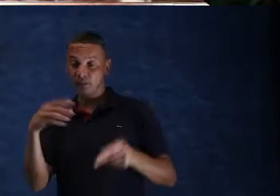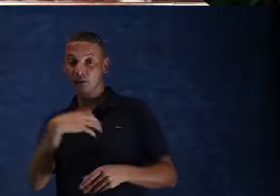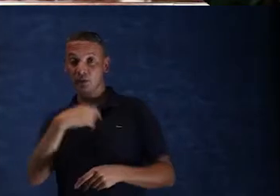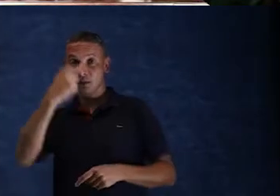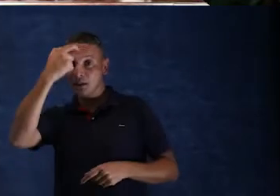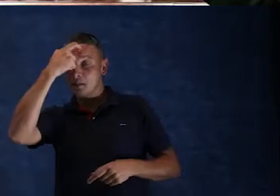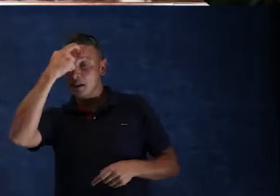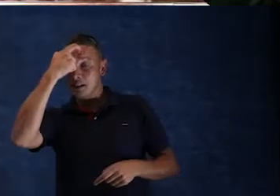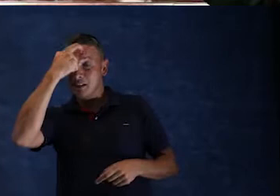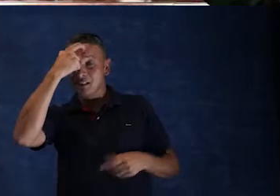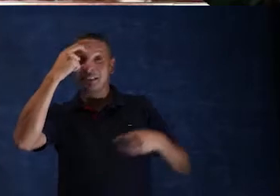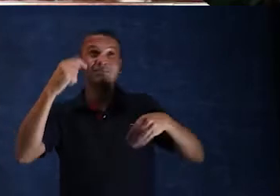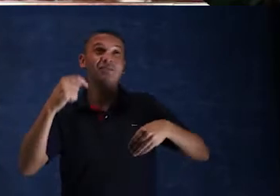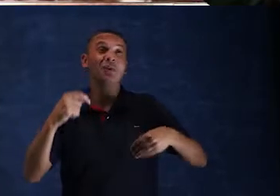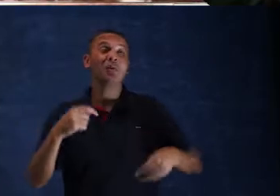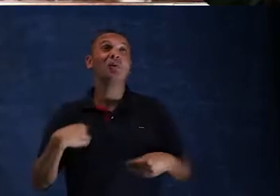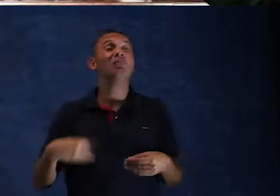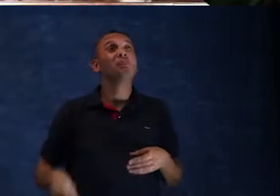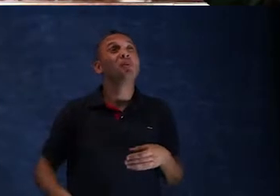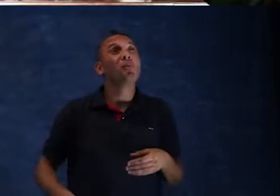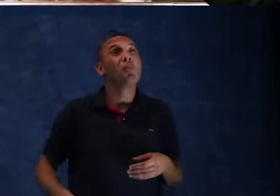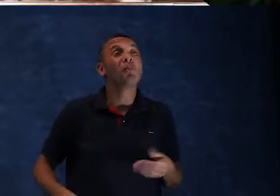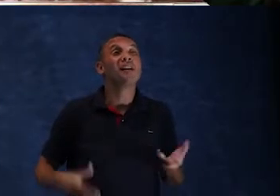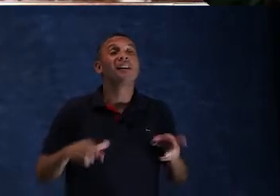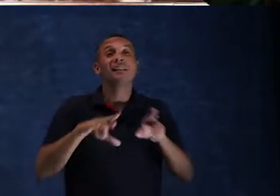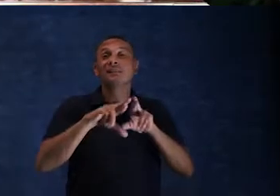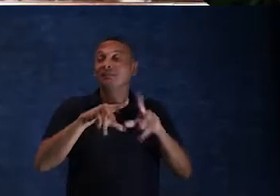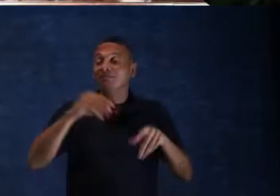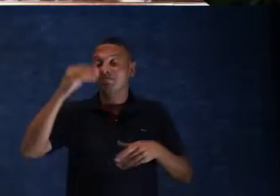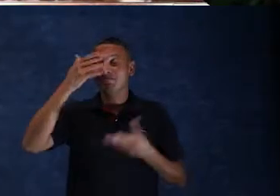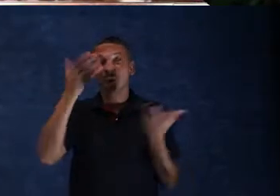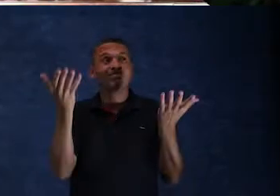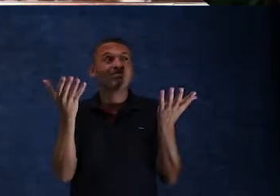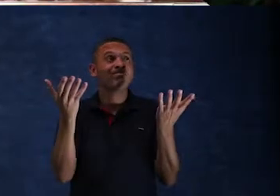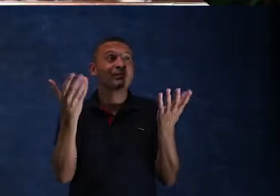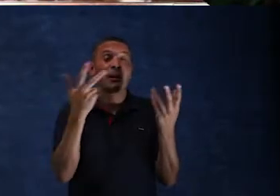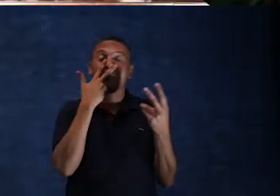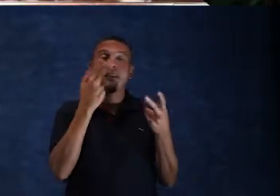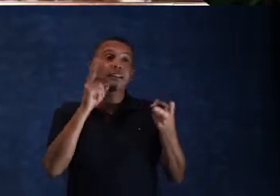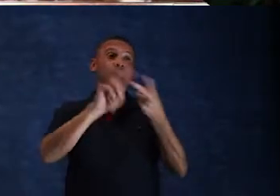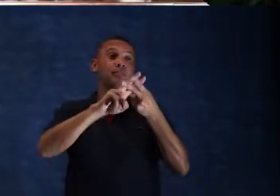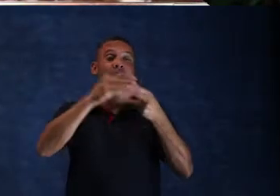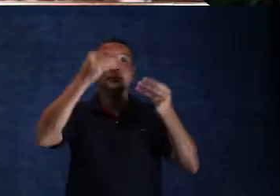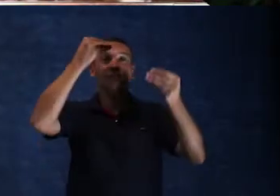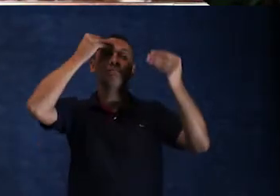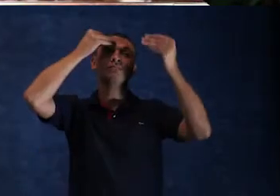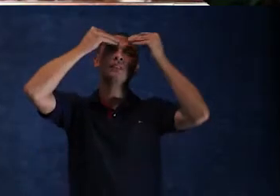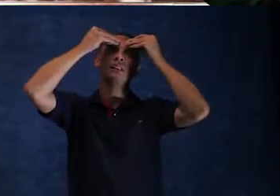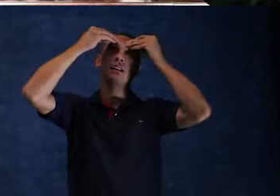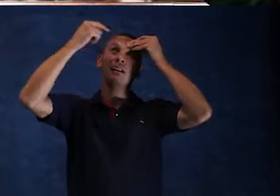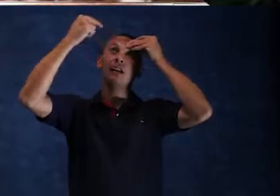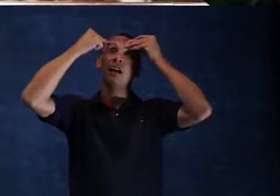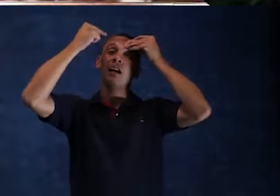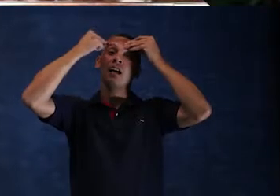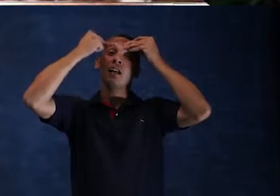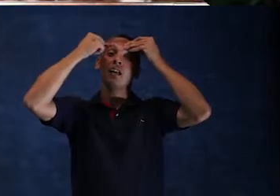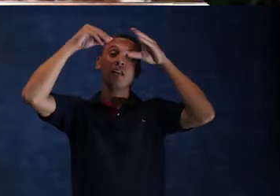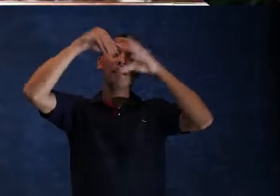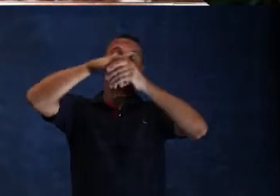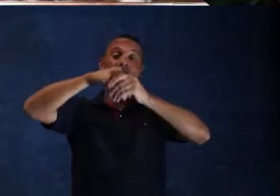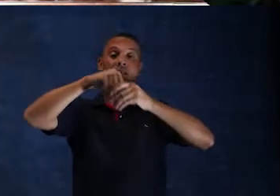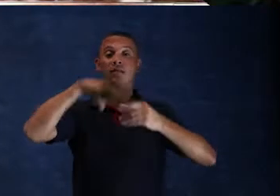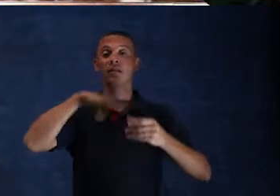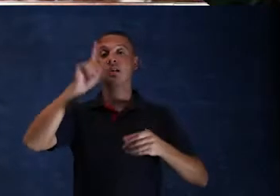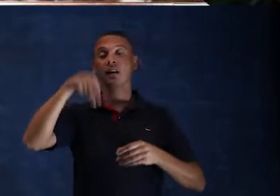o culpa, e ele acaba, né, preso nessa armadilha que é também